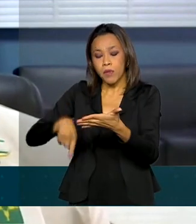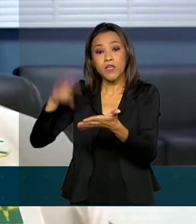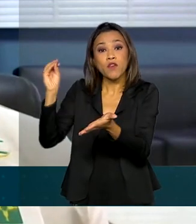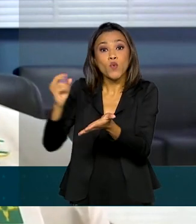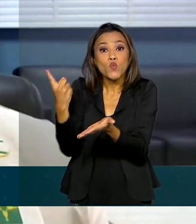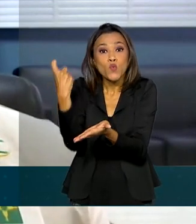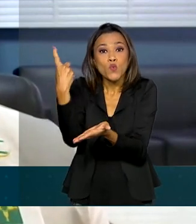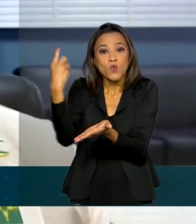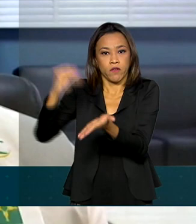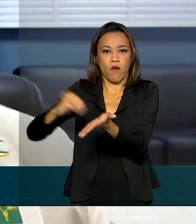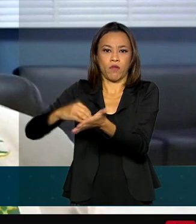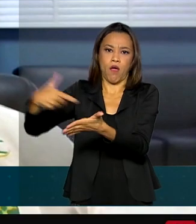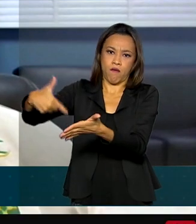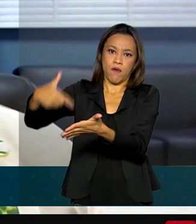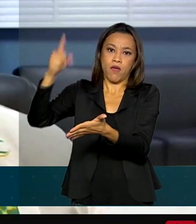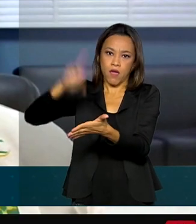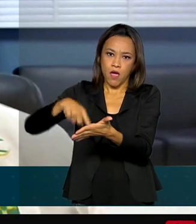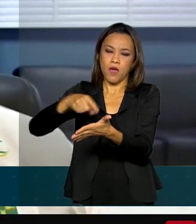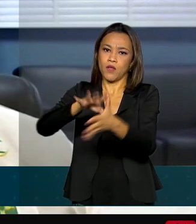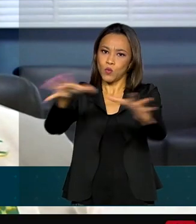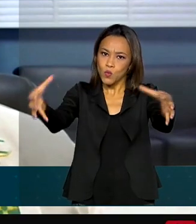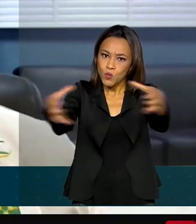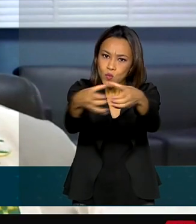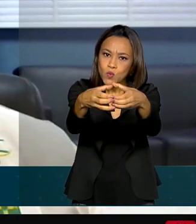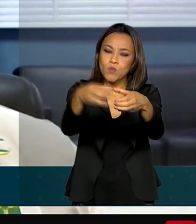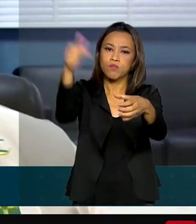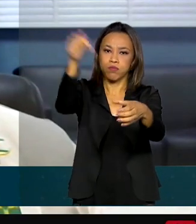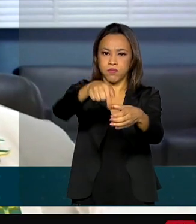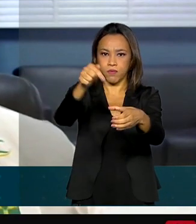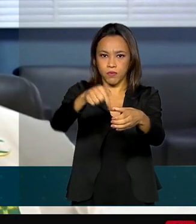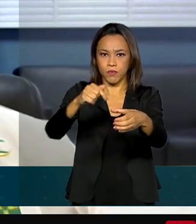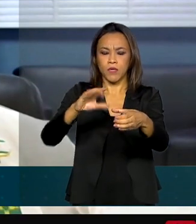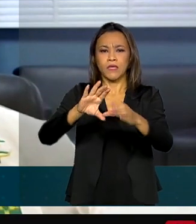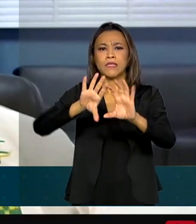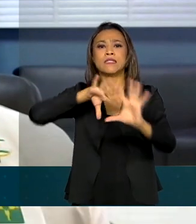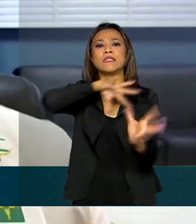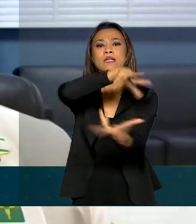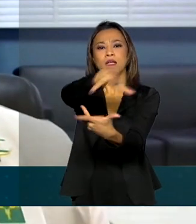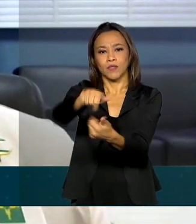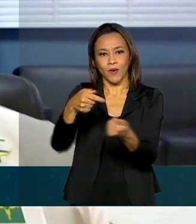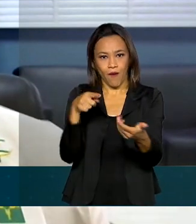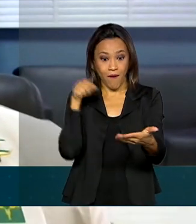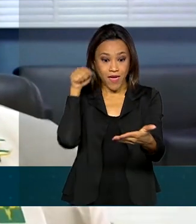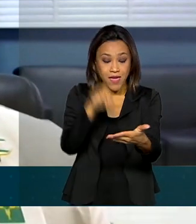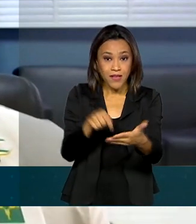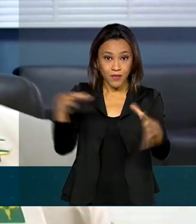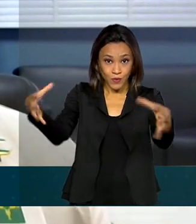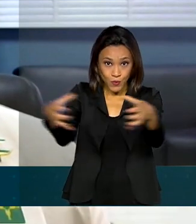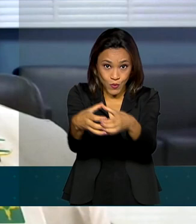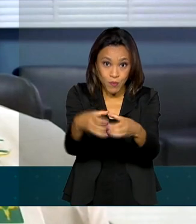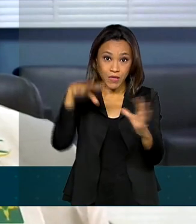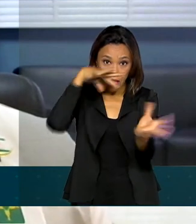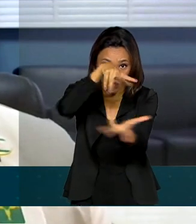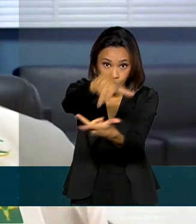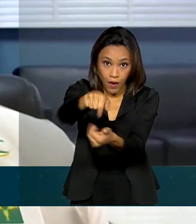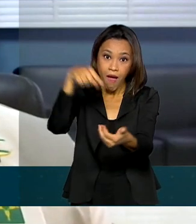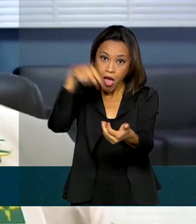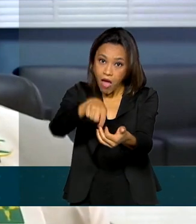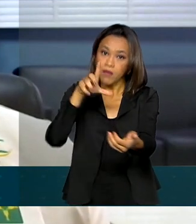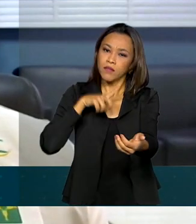importância, que é o documento do Comitê Independente Internacional. Esse comitê é quem tem a